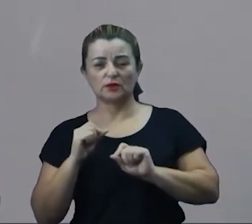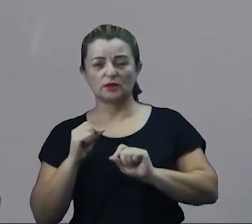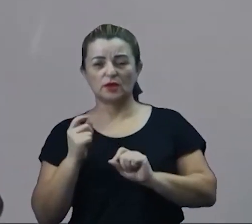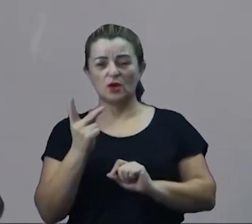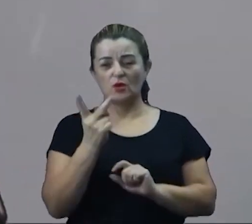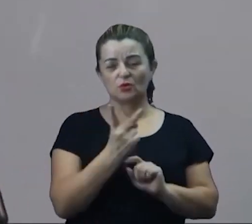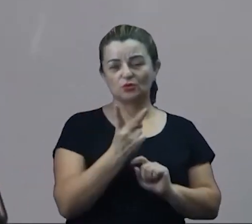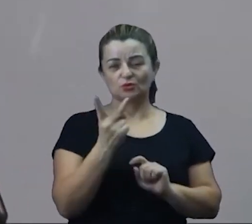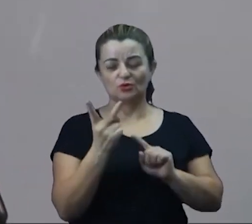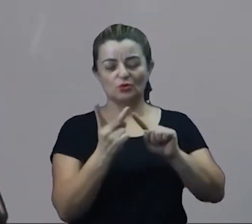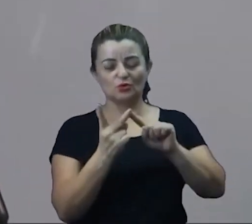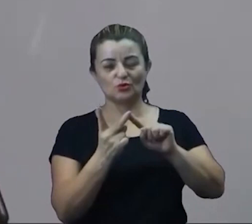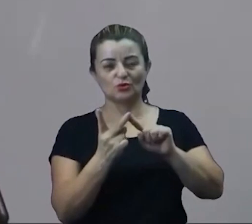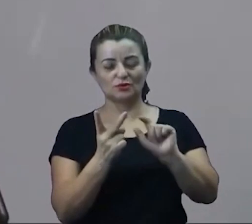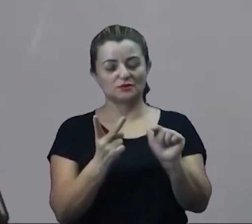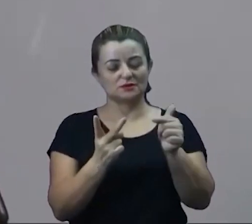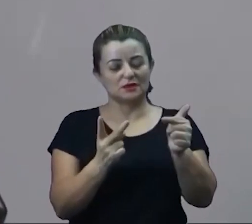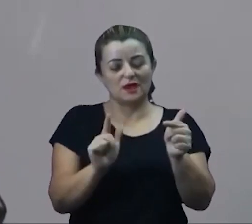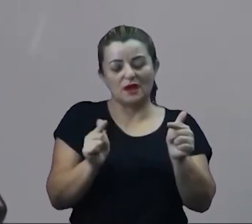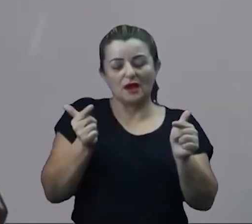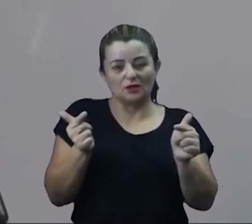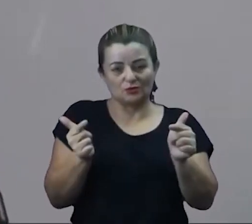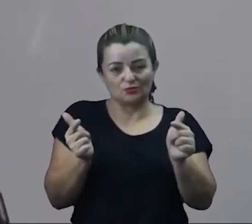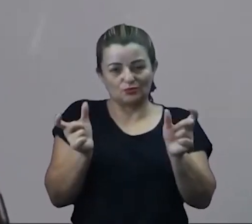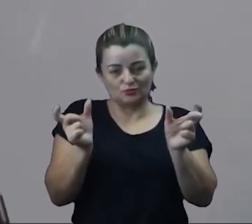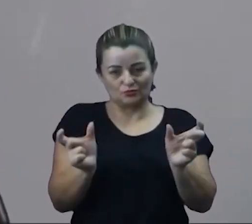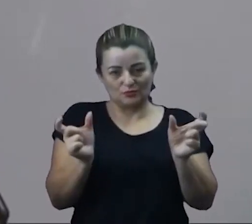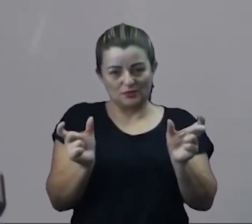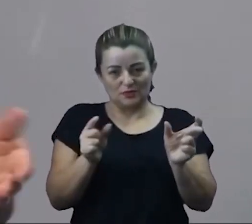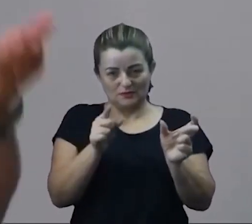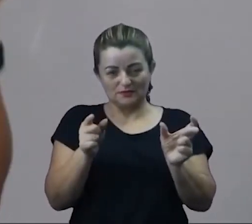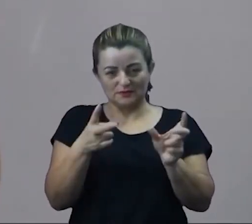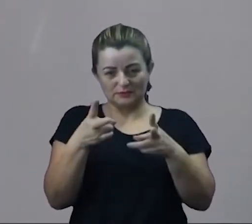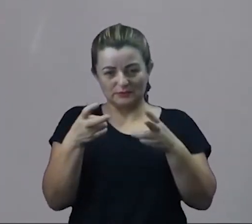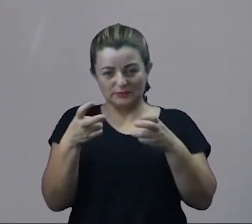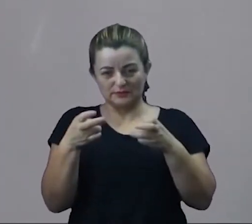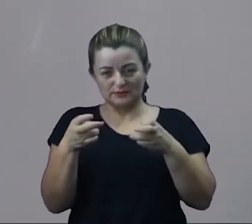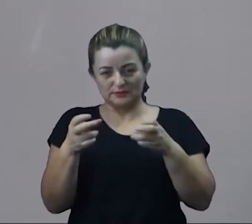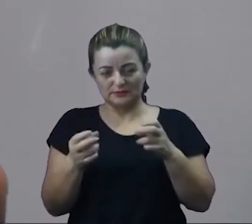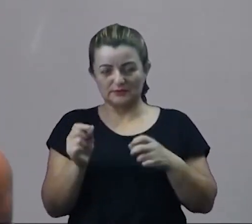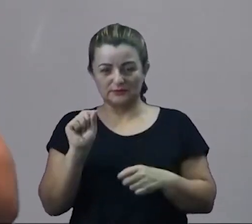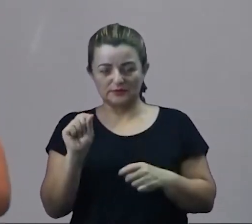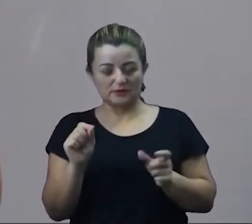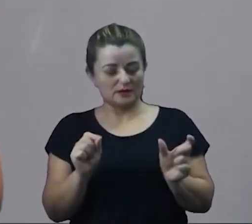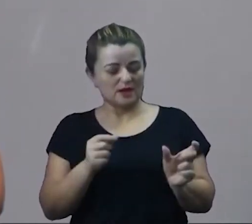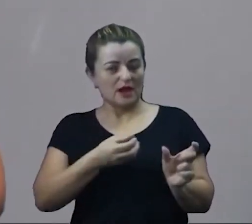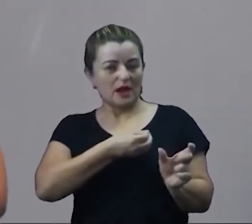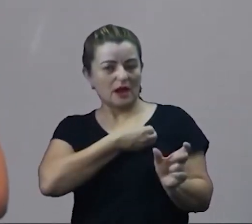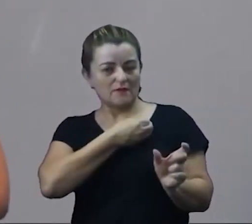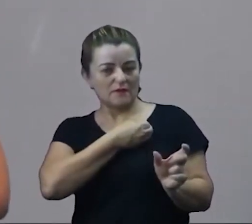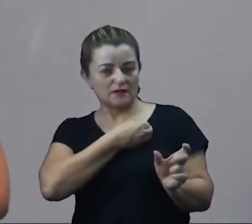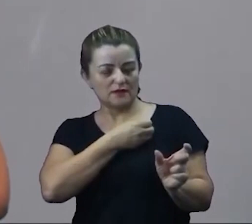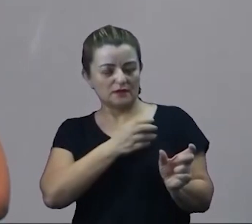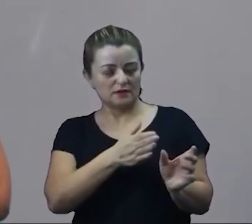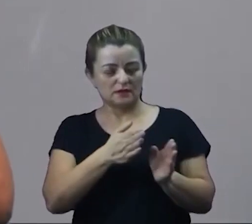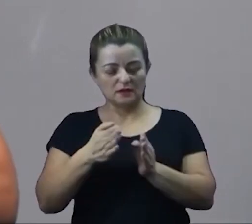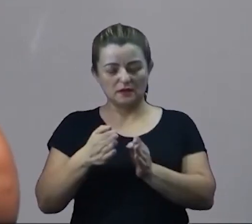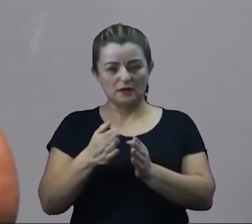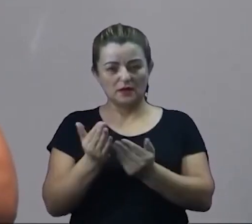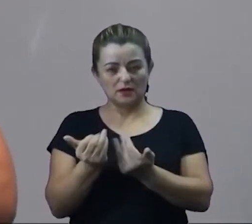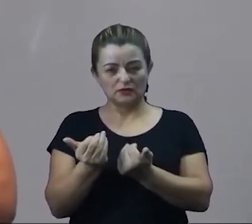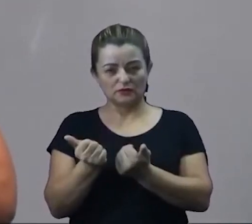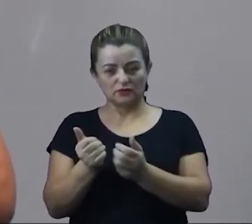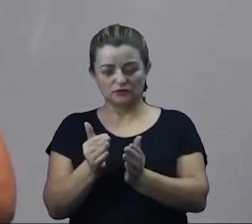vocês perceberam esses 2 lados no poema? Acredito que ficou bem claro, né? A vida, a juventude, a